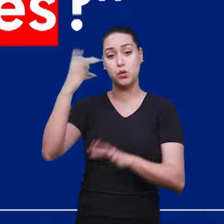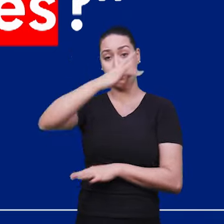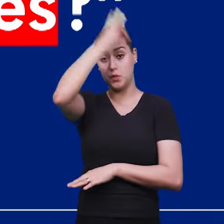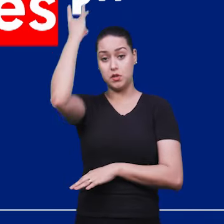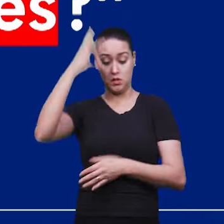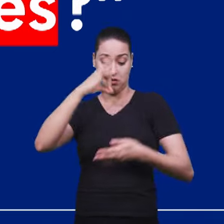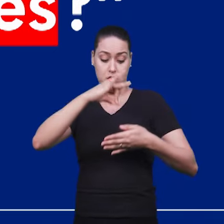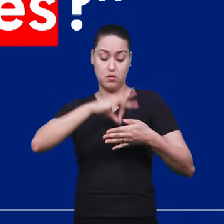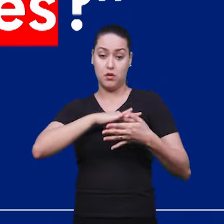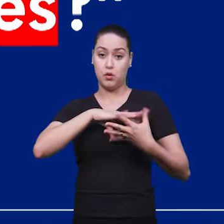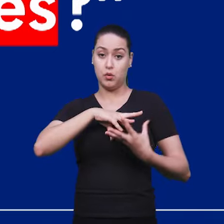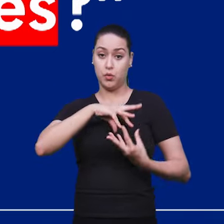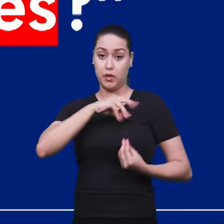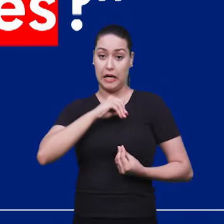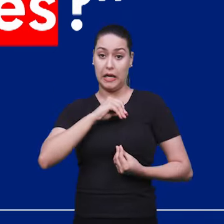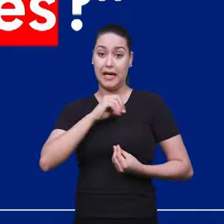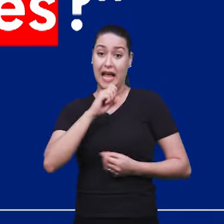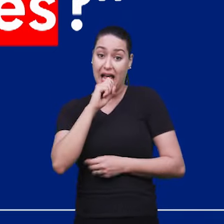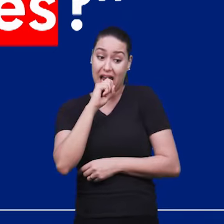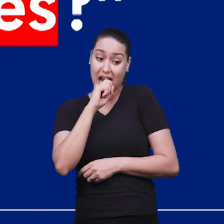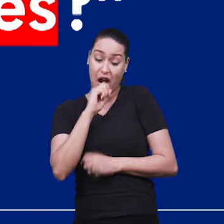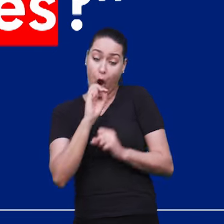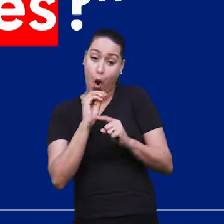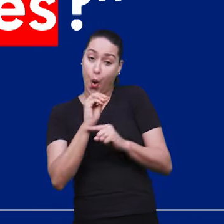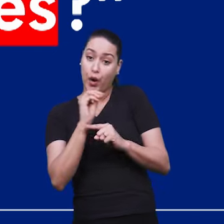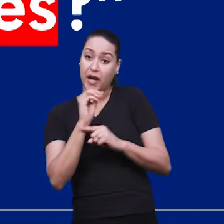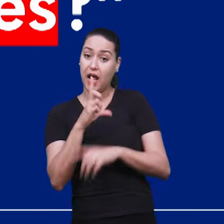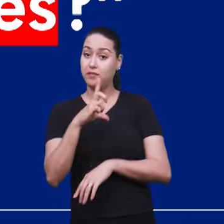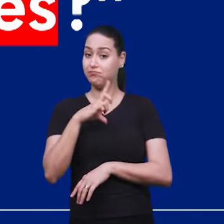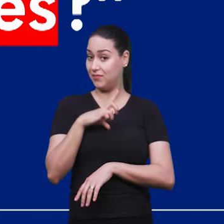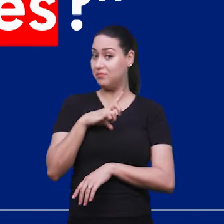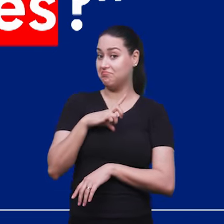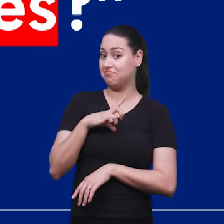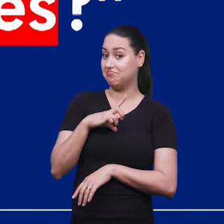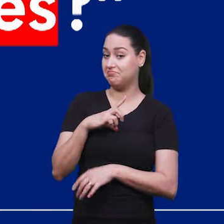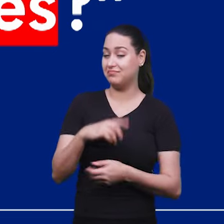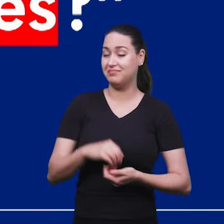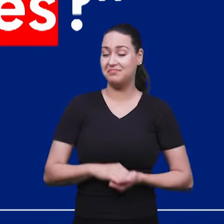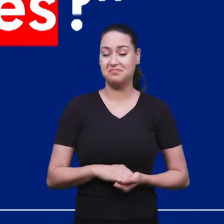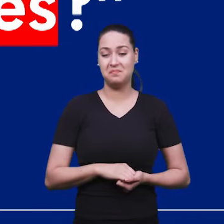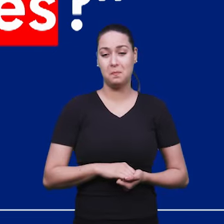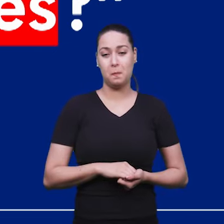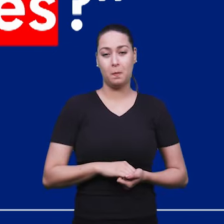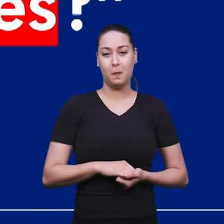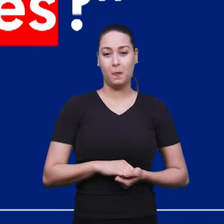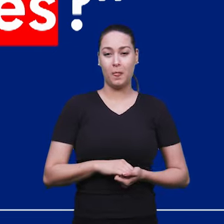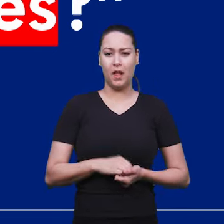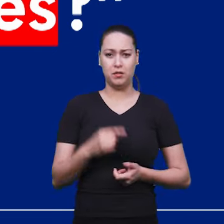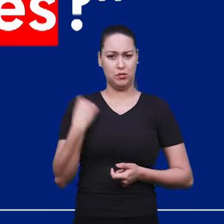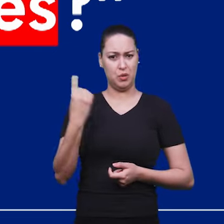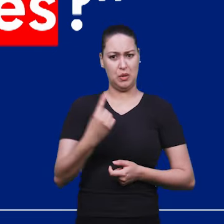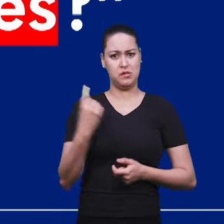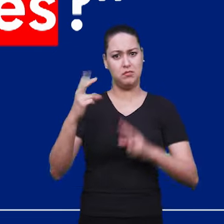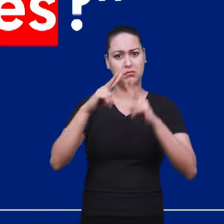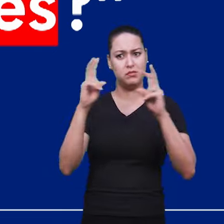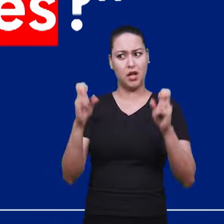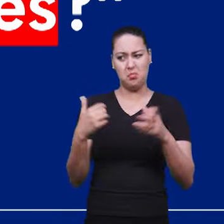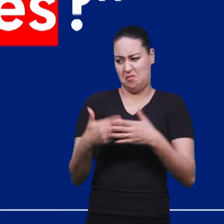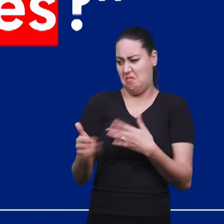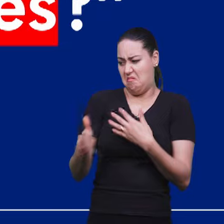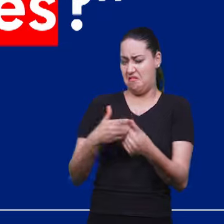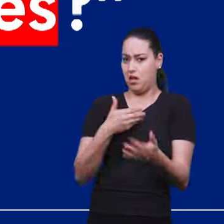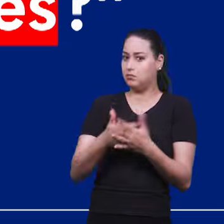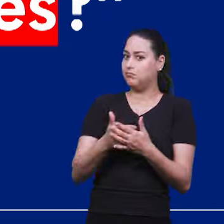Santo que em nós habita tem ciúmes? Então, não podemos tratar esse assunto de qualquer jeito,